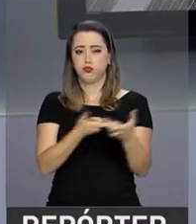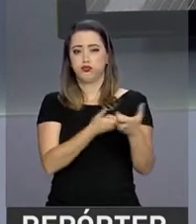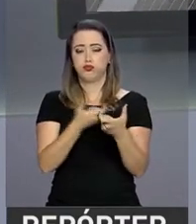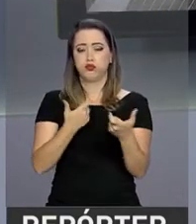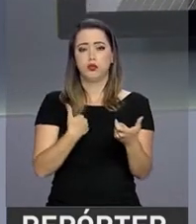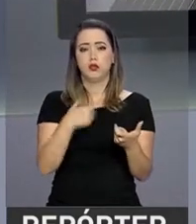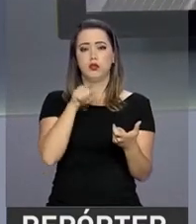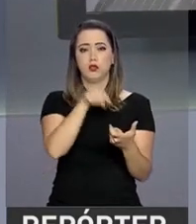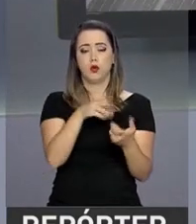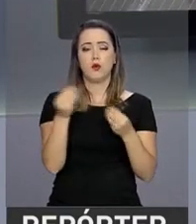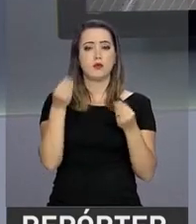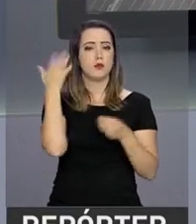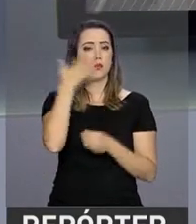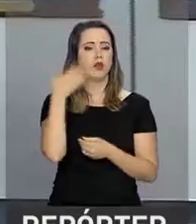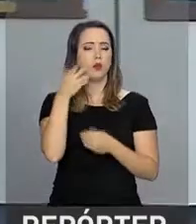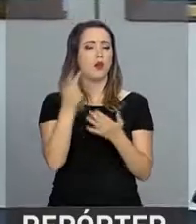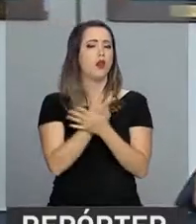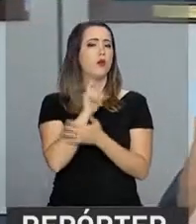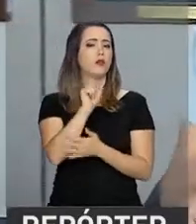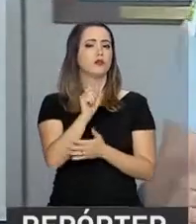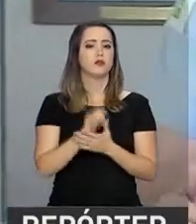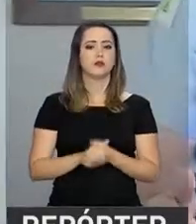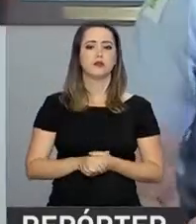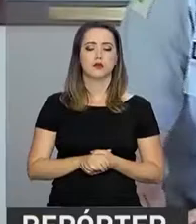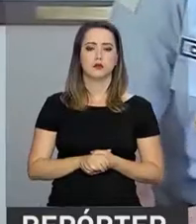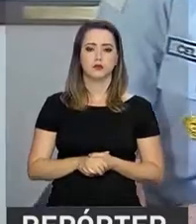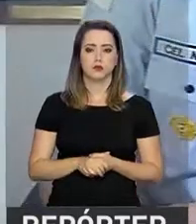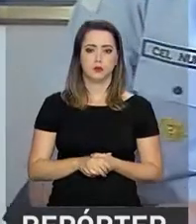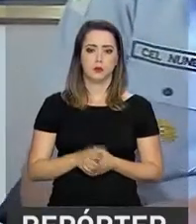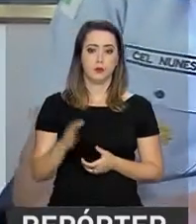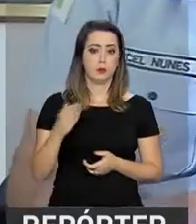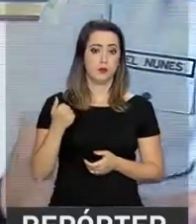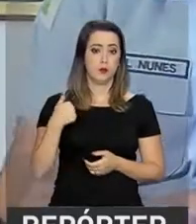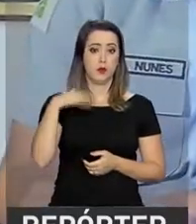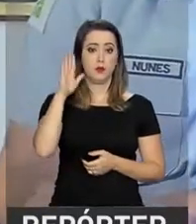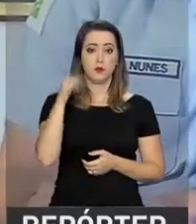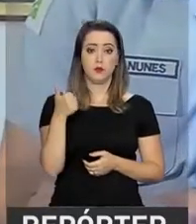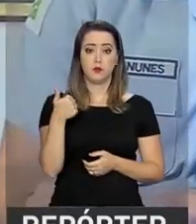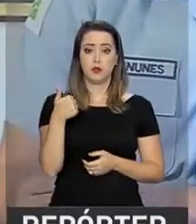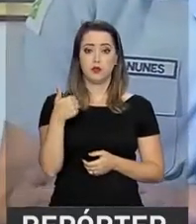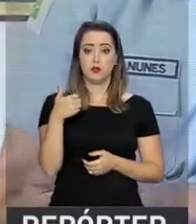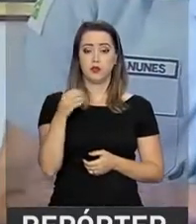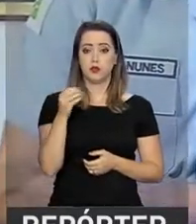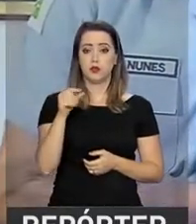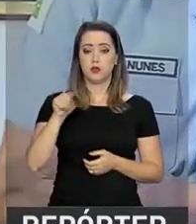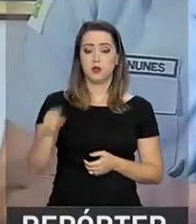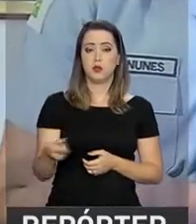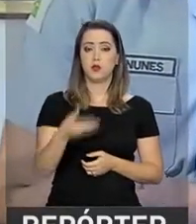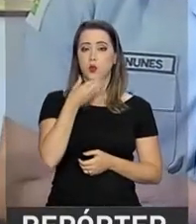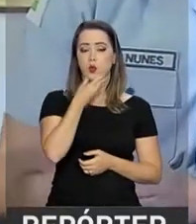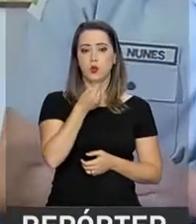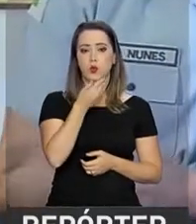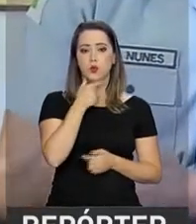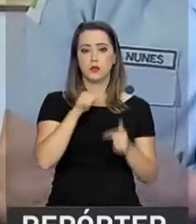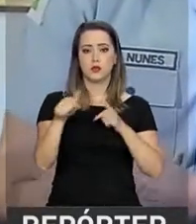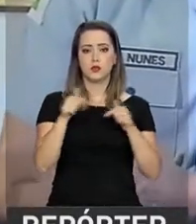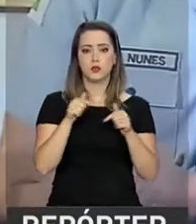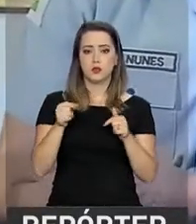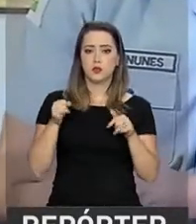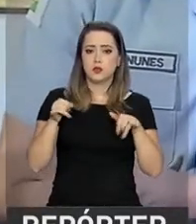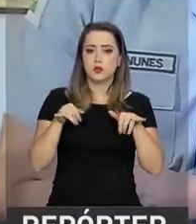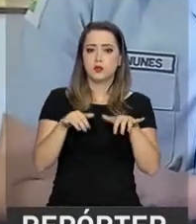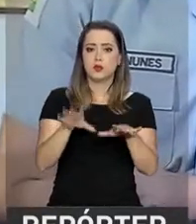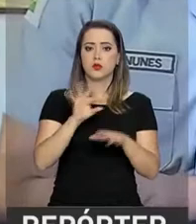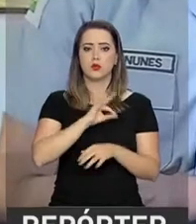como a ação vai funcionar. Mais de 100 mil homens para um trabalho de 24 horas de intensificação